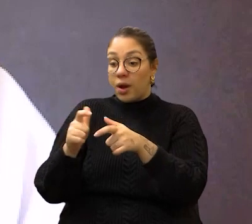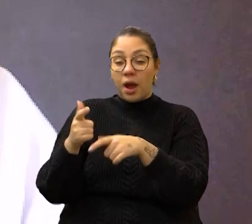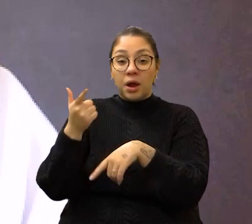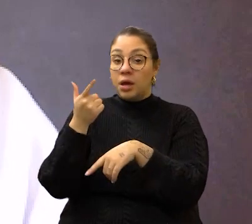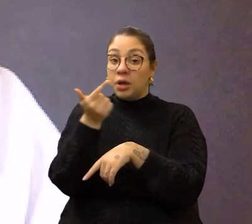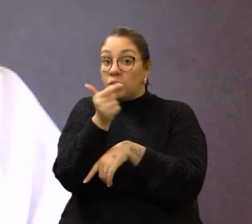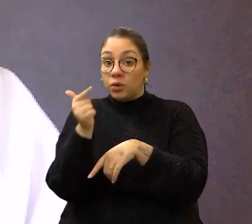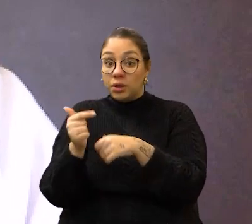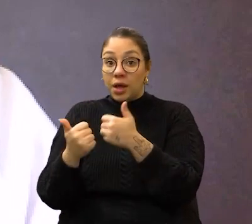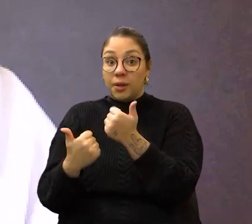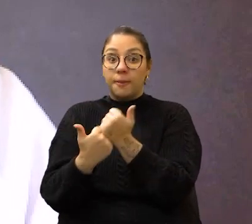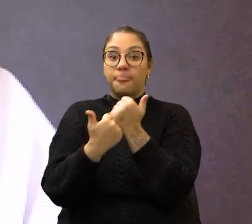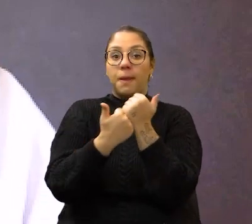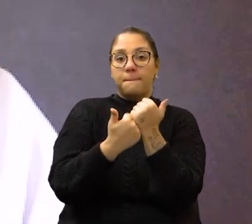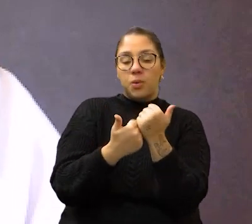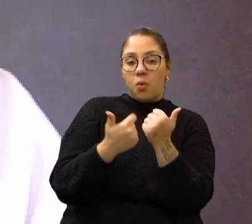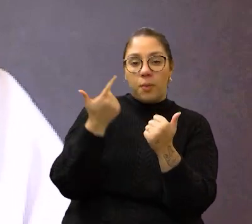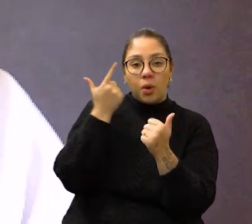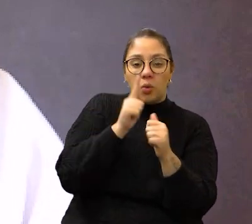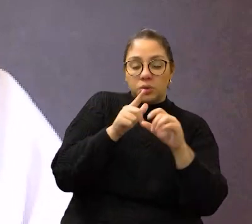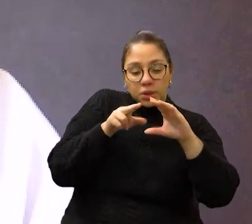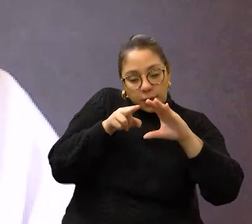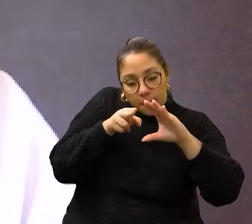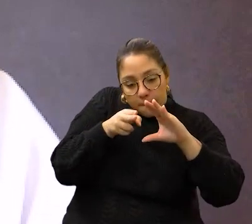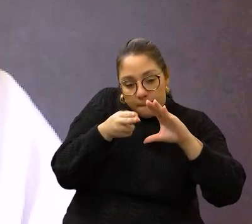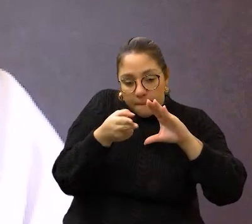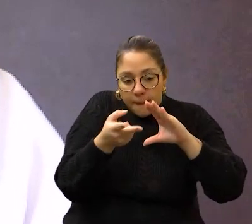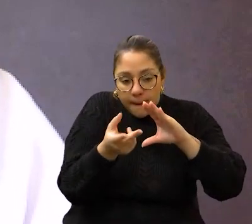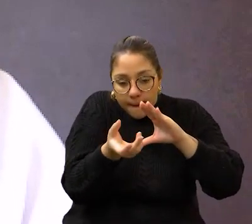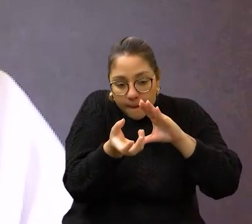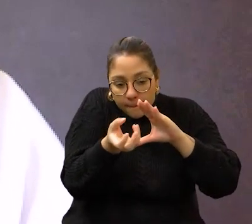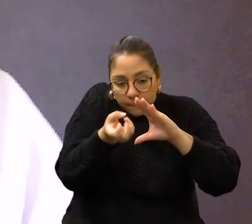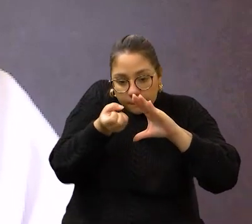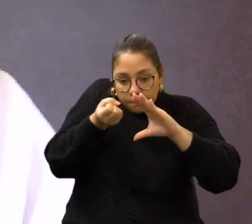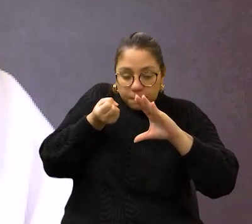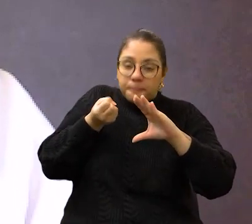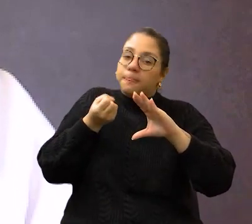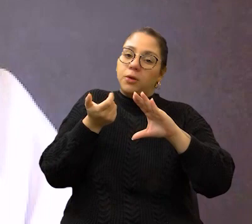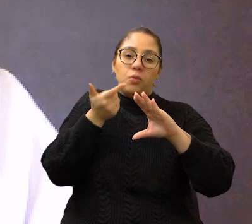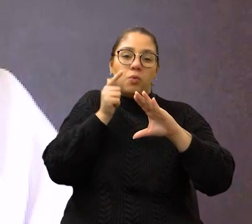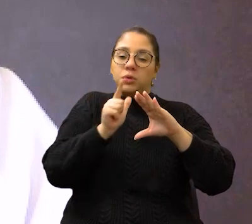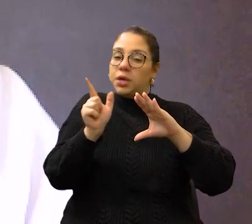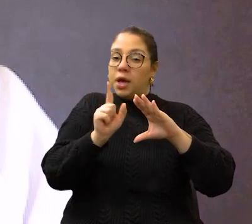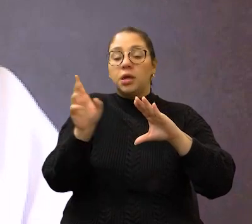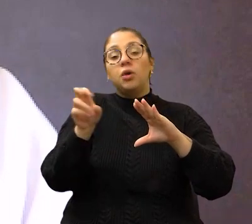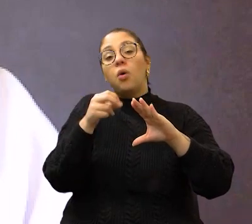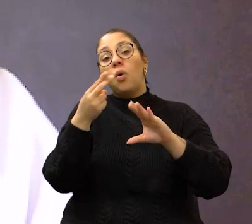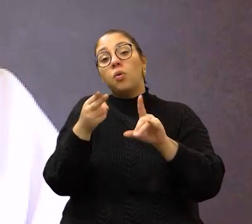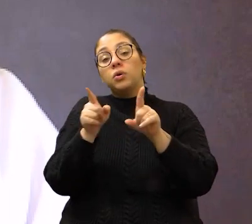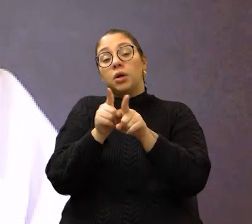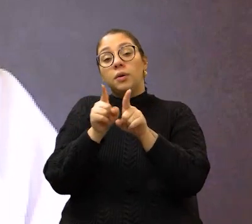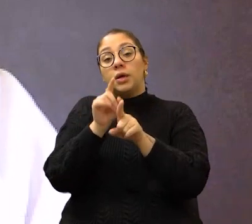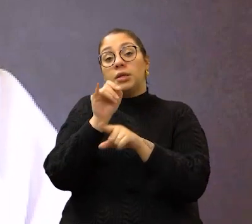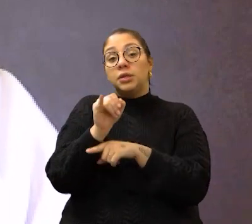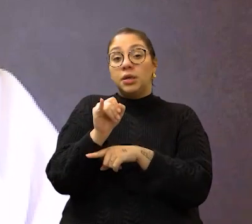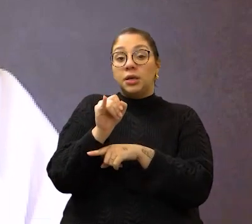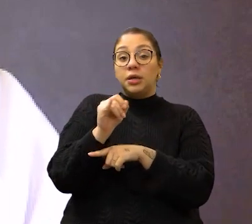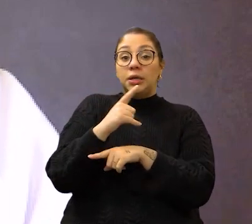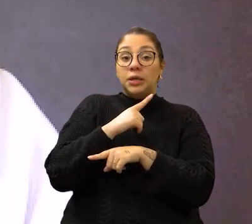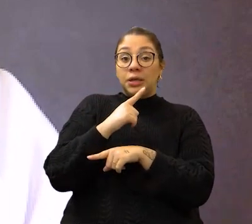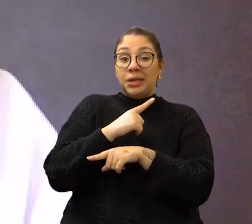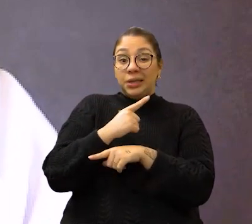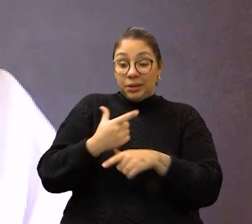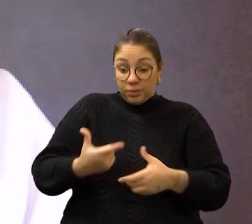não tem um aparelho necessário para fazer a cirurgia minimamente invasiva, laparoscópica, ou, às vezes, quando a gente está diante